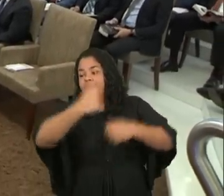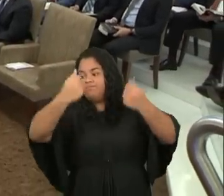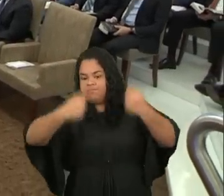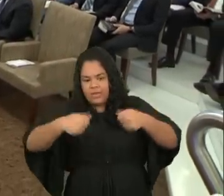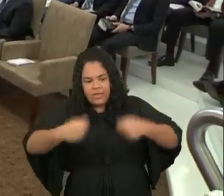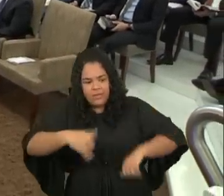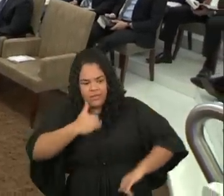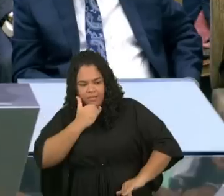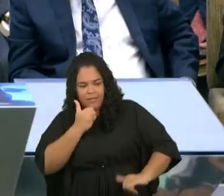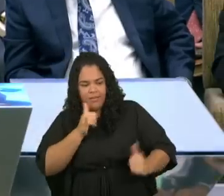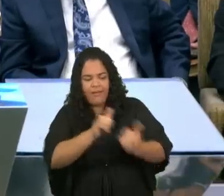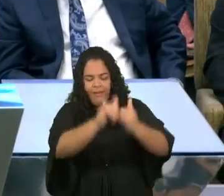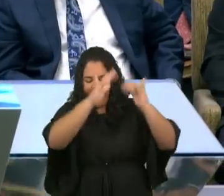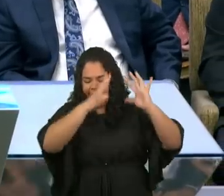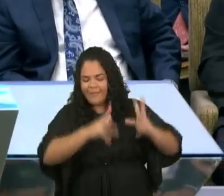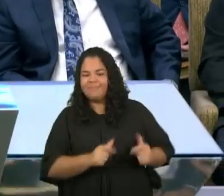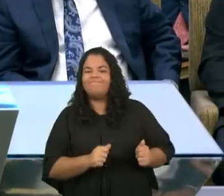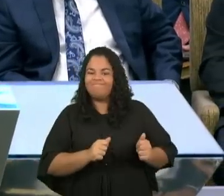curada.